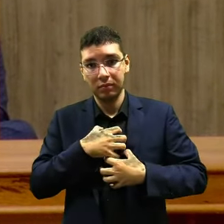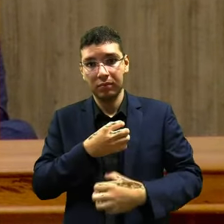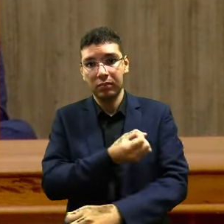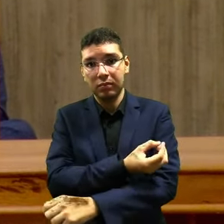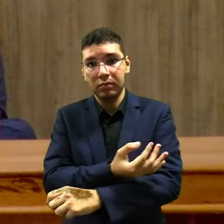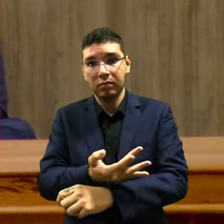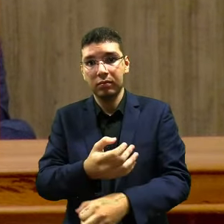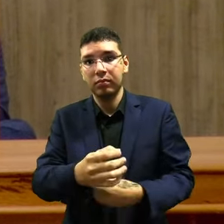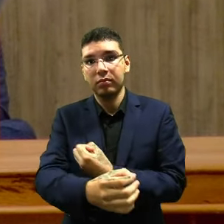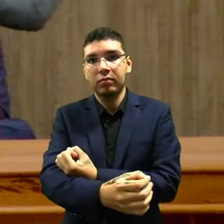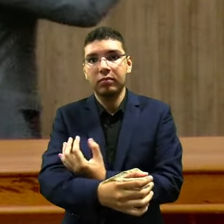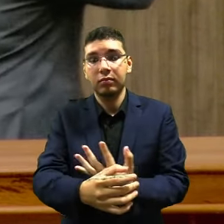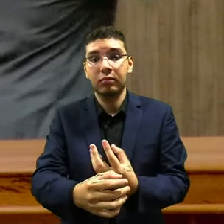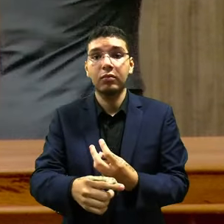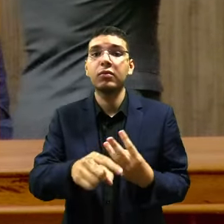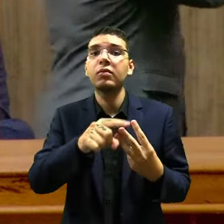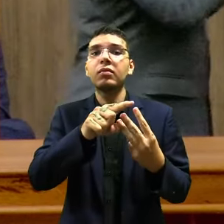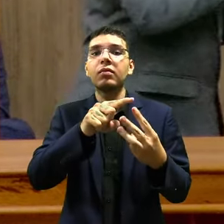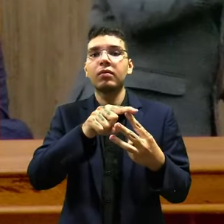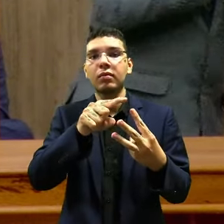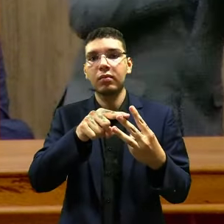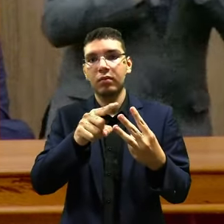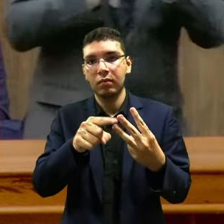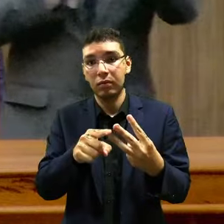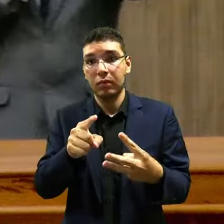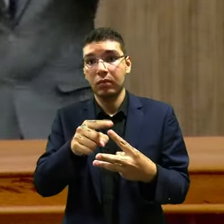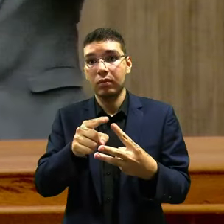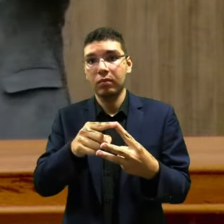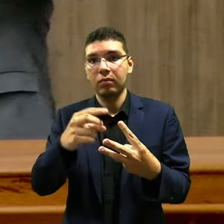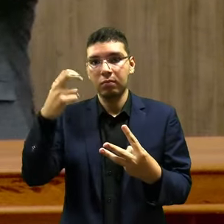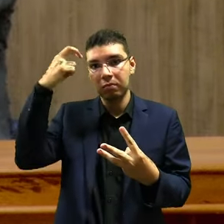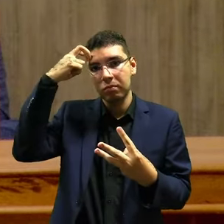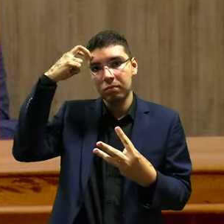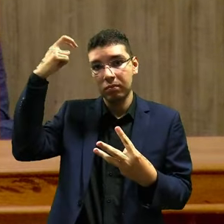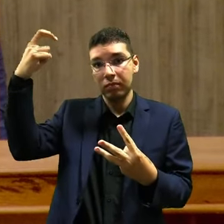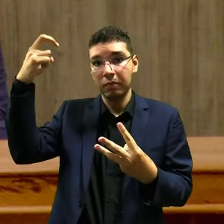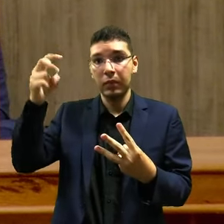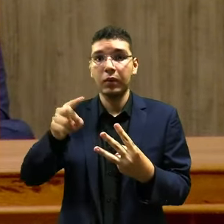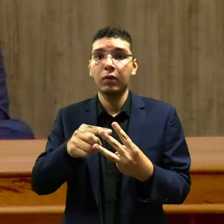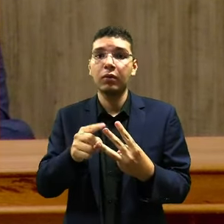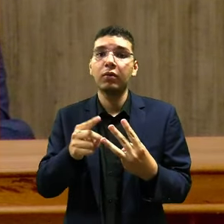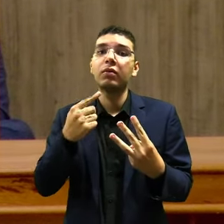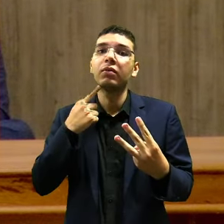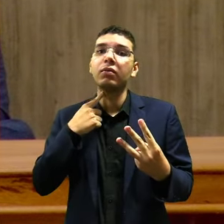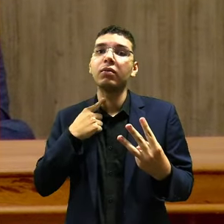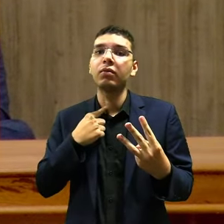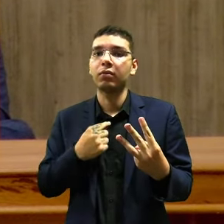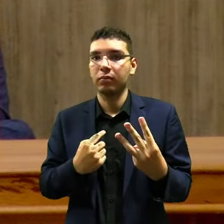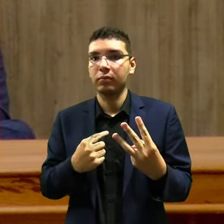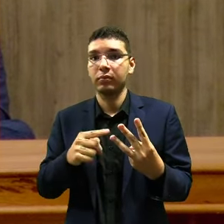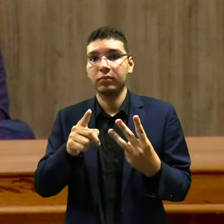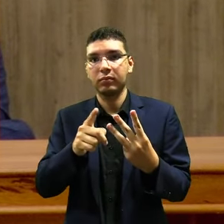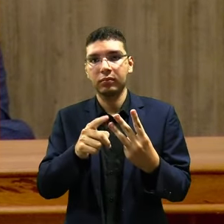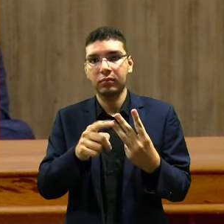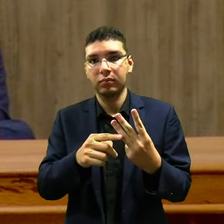coisas que envolvem a nossa personalidade intelecto intelecto o que mais vontade e o que mais